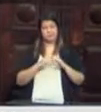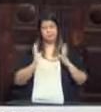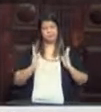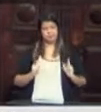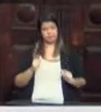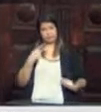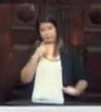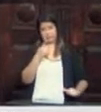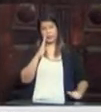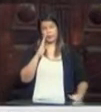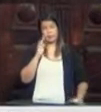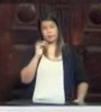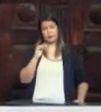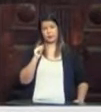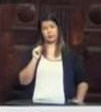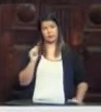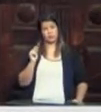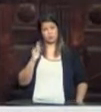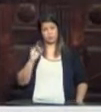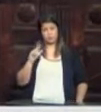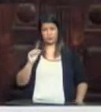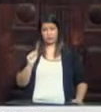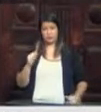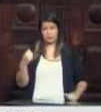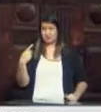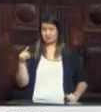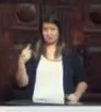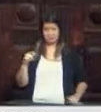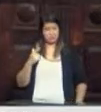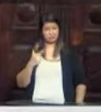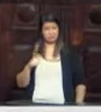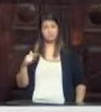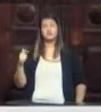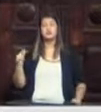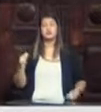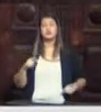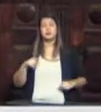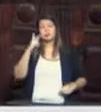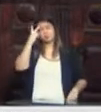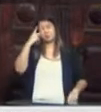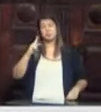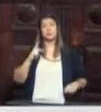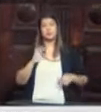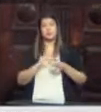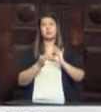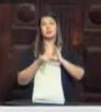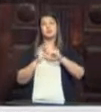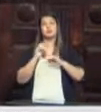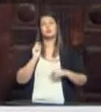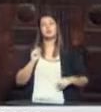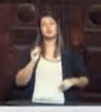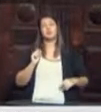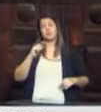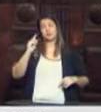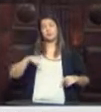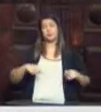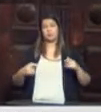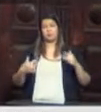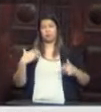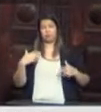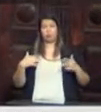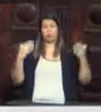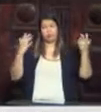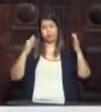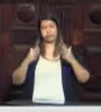do Rio de Janeiro, o governo do estado, para as Olimpíadas foi simplesmente desastroso e é